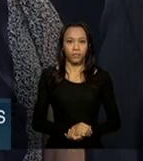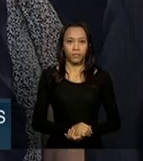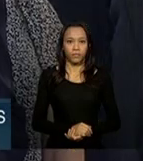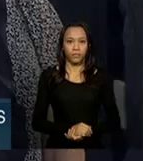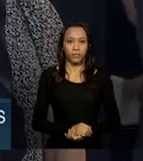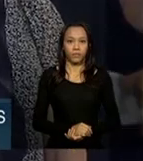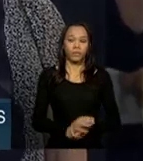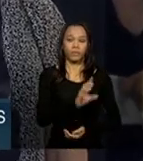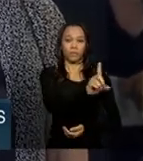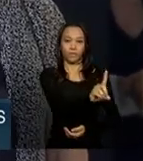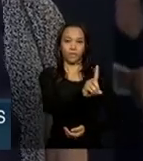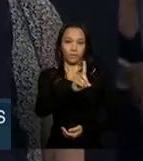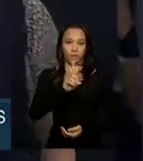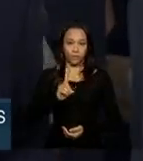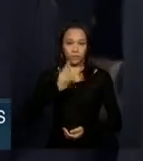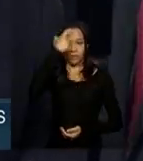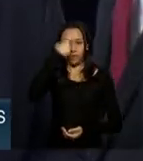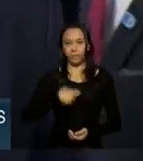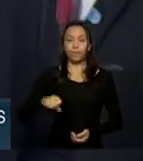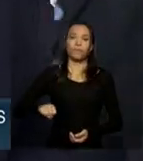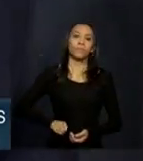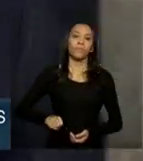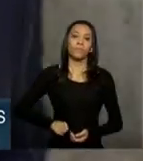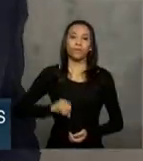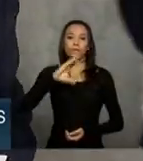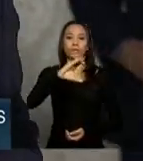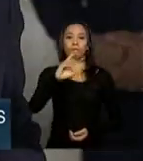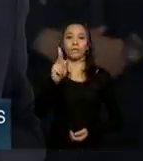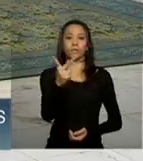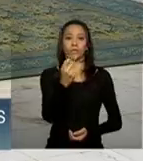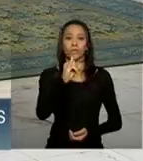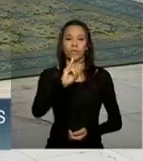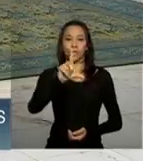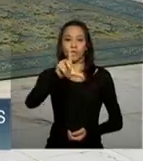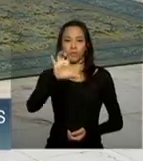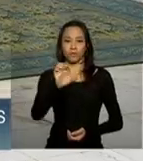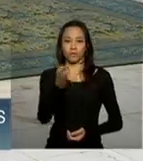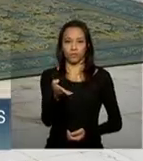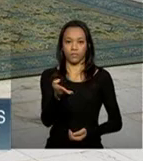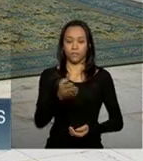O embaixador da República do Chile, Jaime Gasmuri.